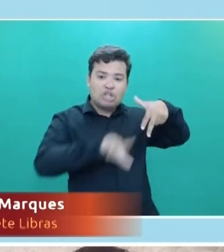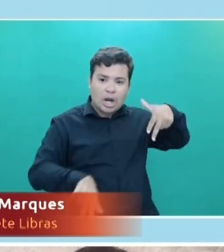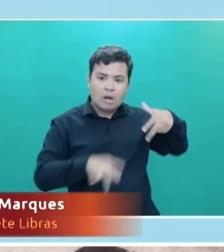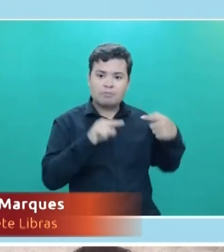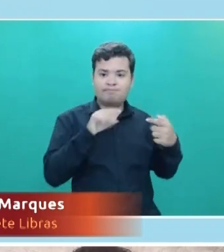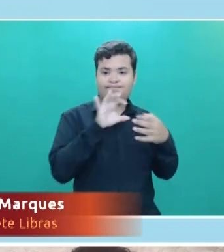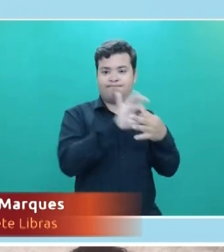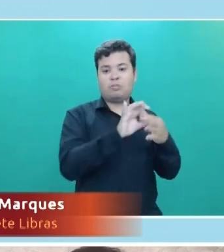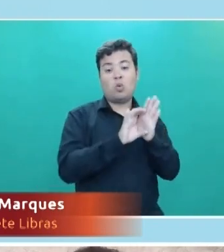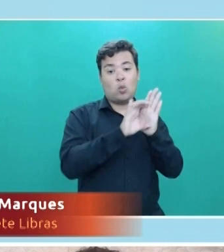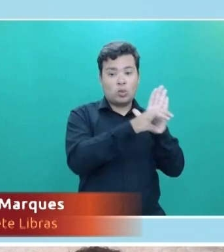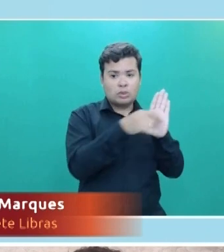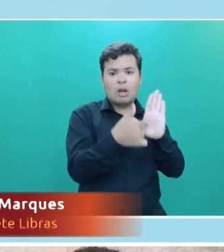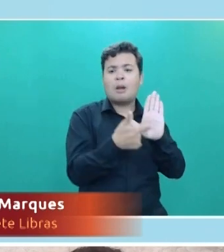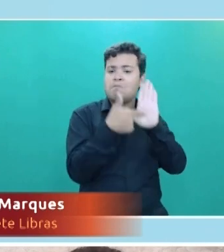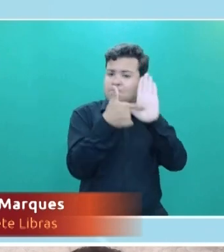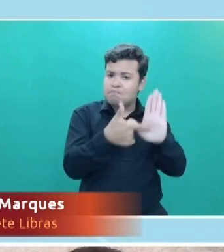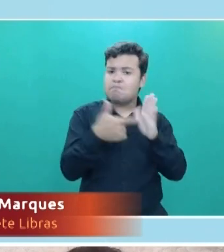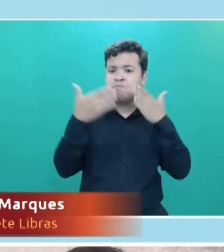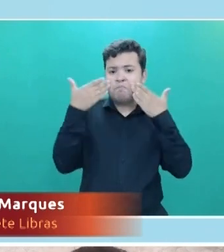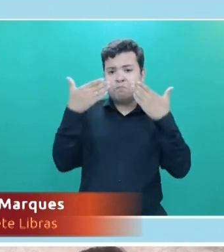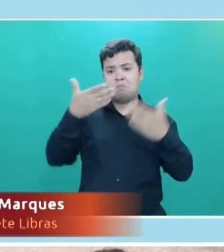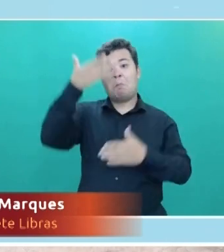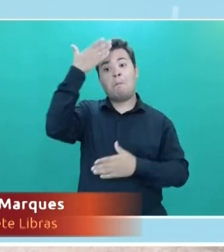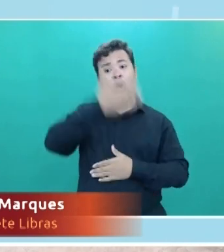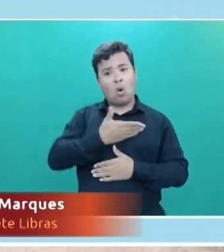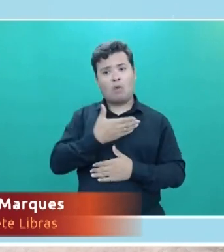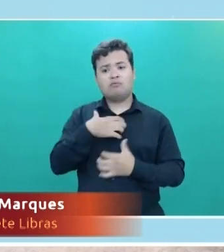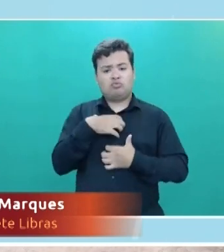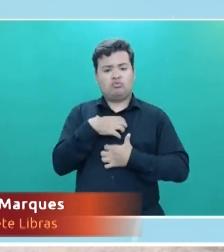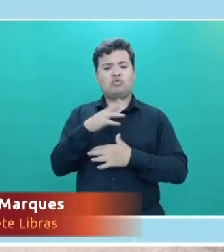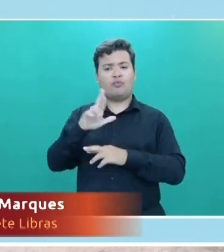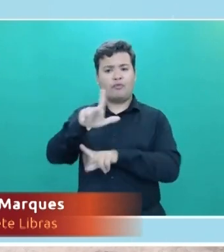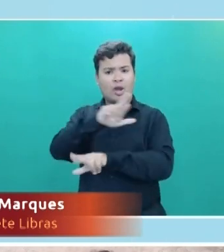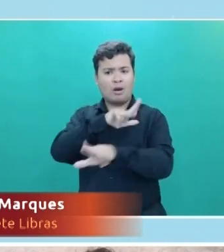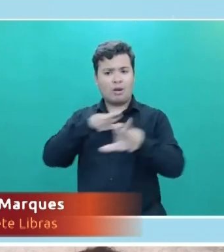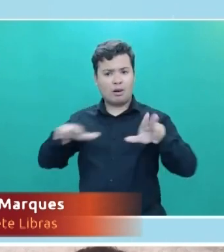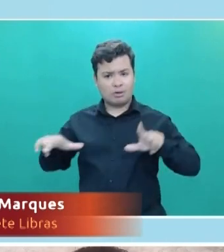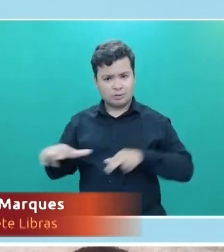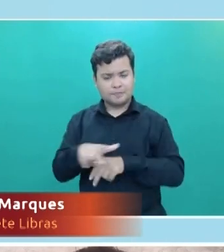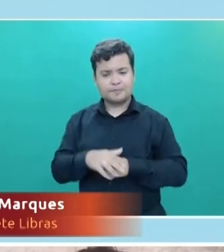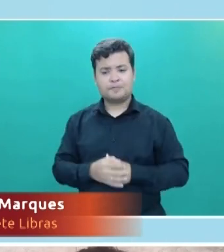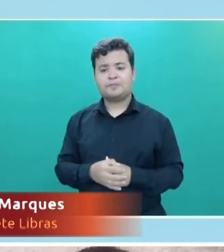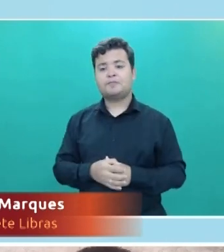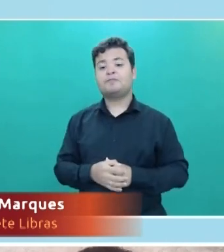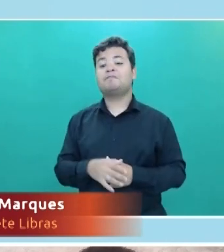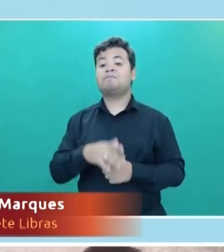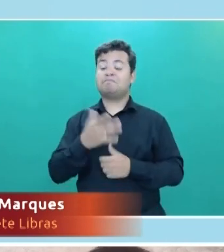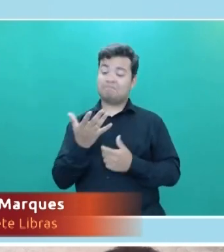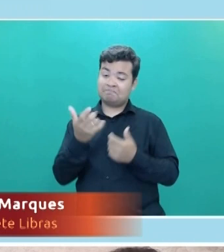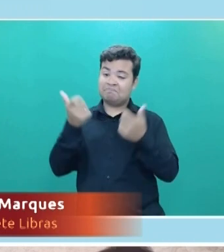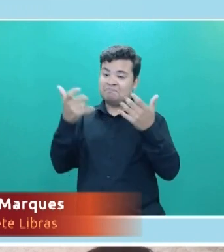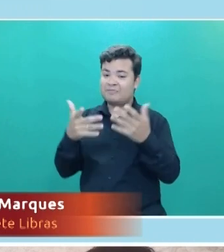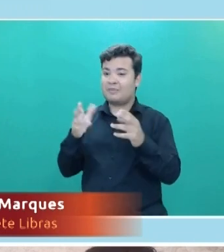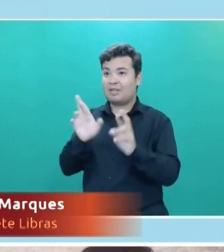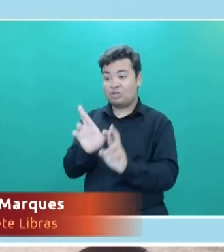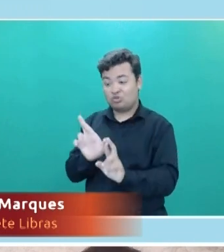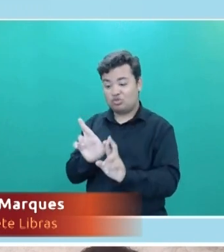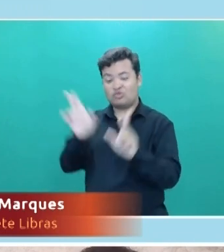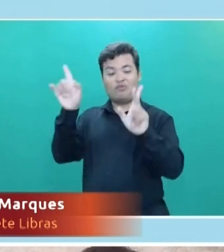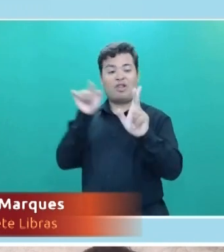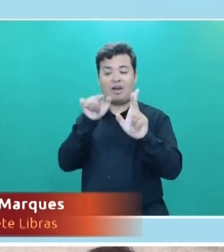desses marcadores de diferença. E quando a gente fala de diferença, né, todos nós